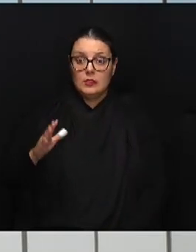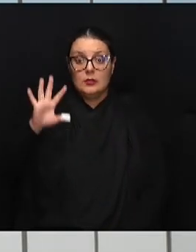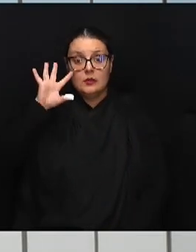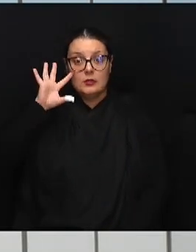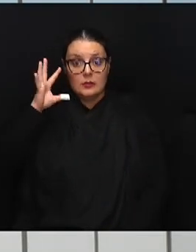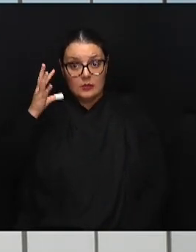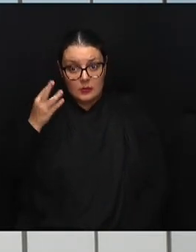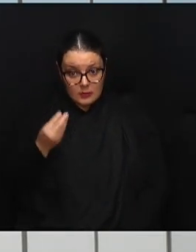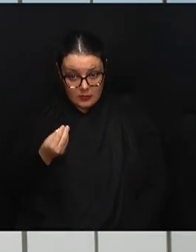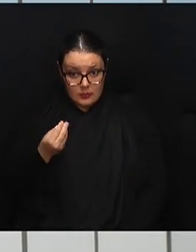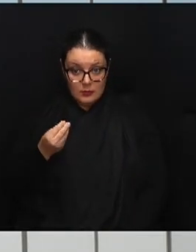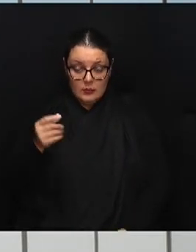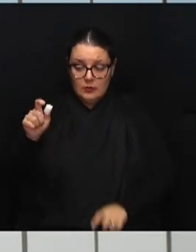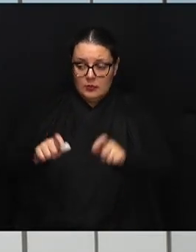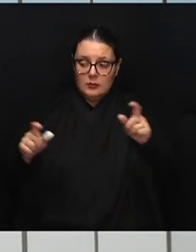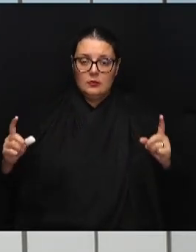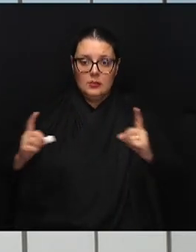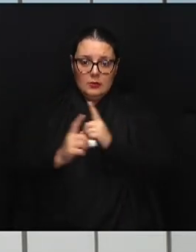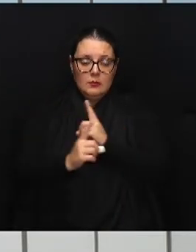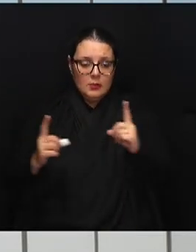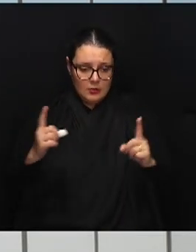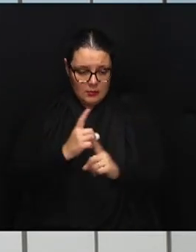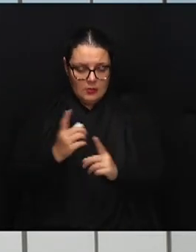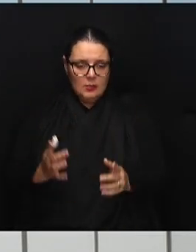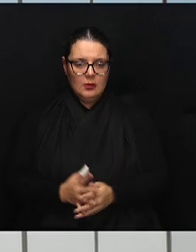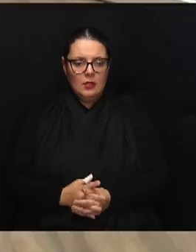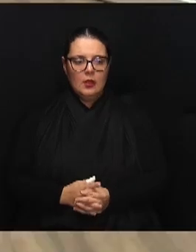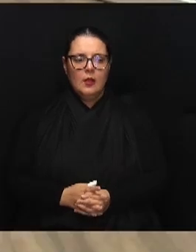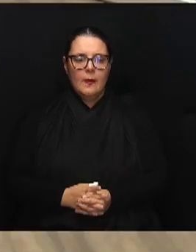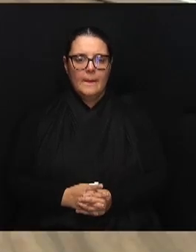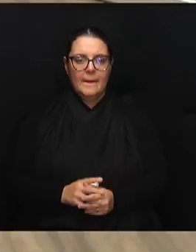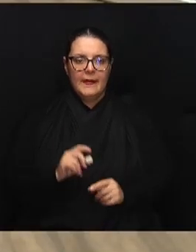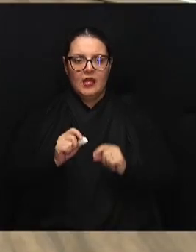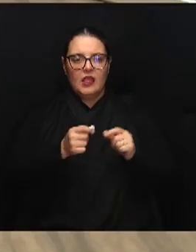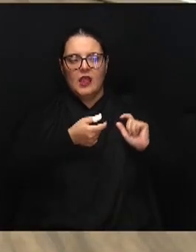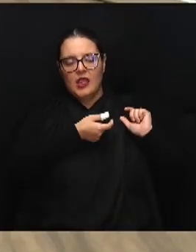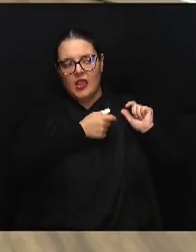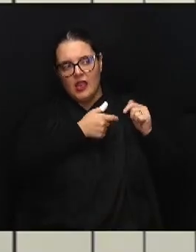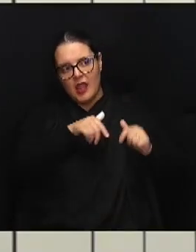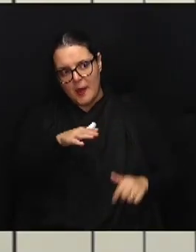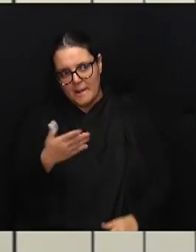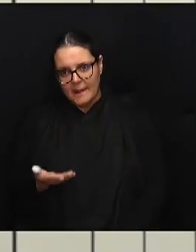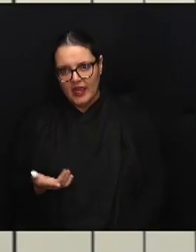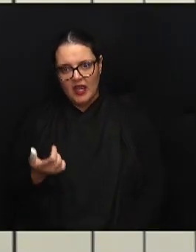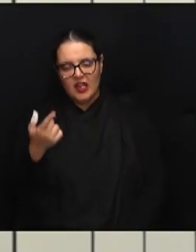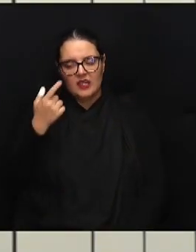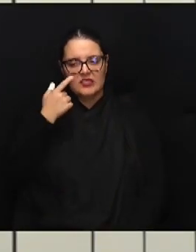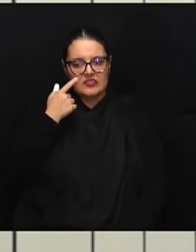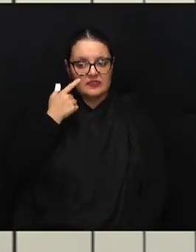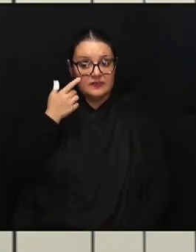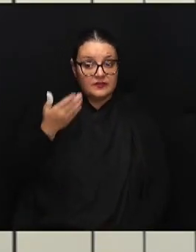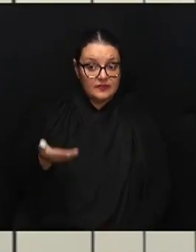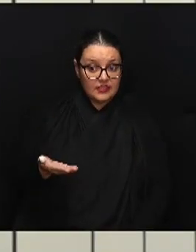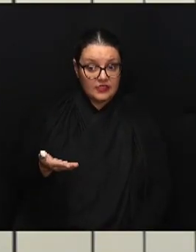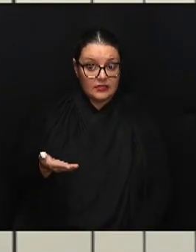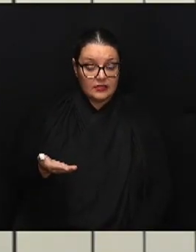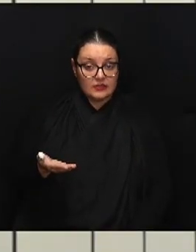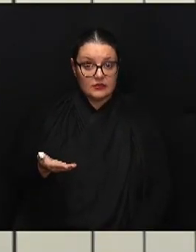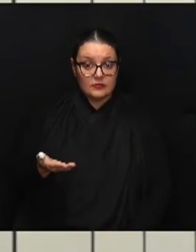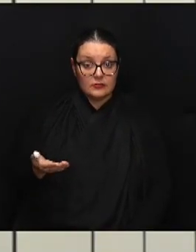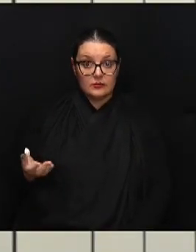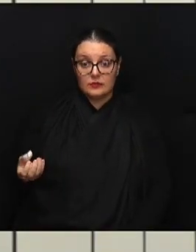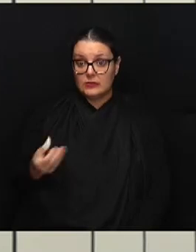compreensão entre as pessoas. Para quem é mais tradicional, olha para essa